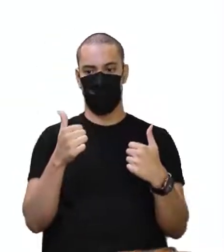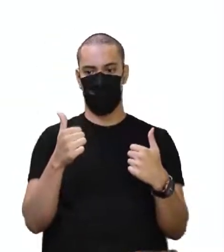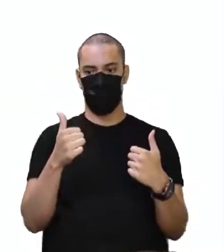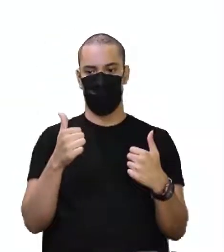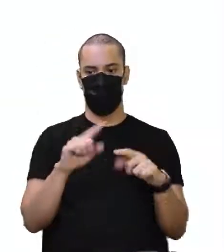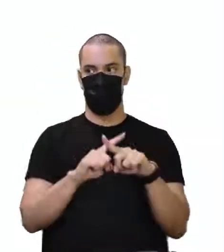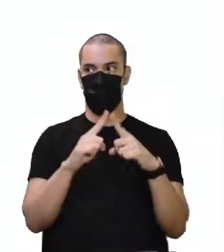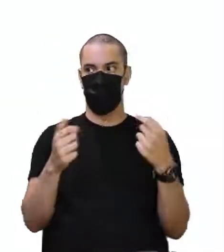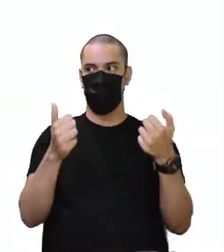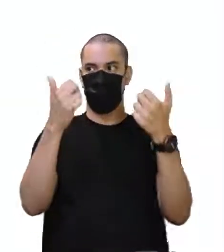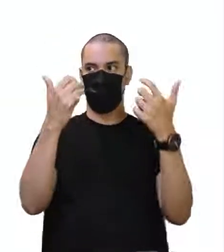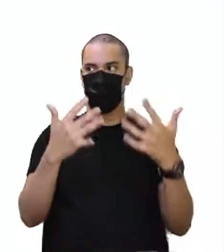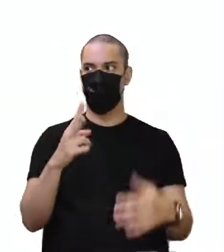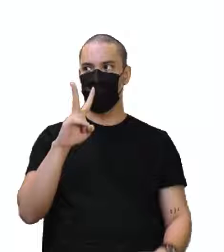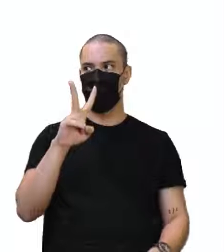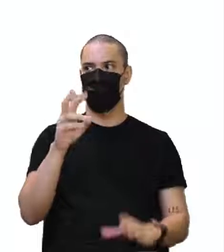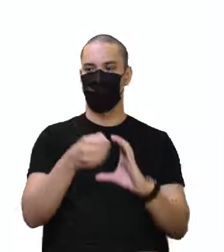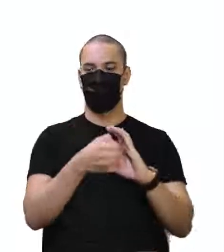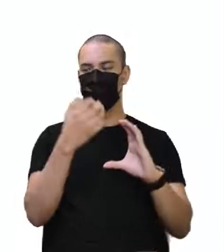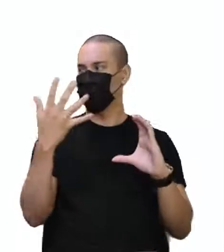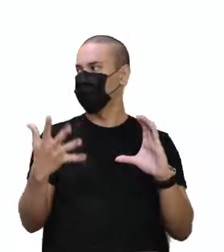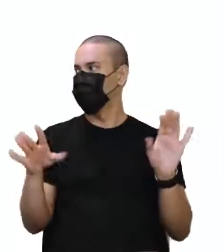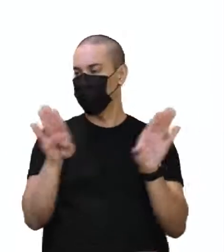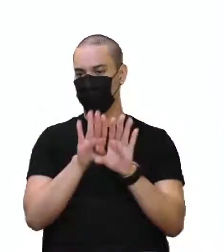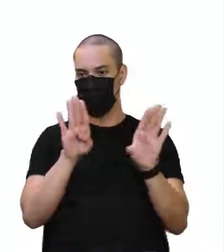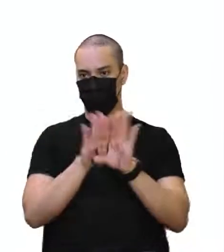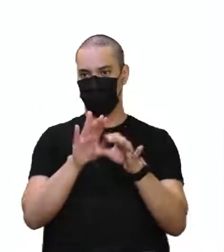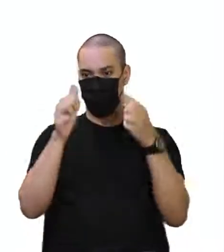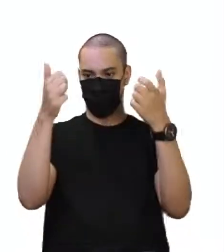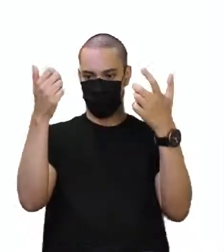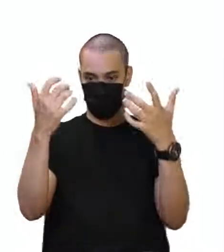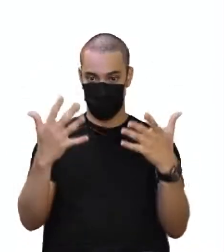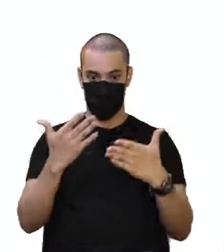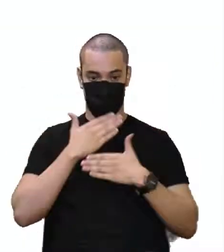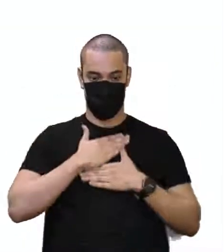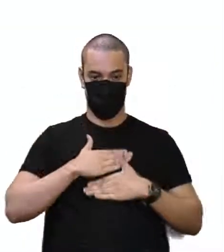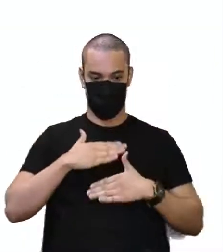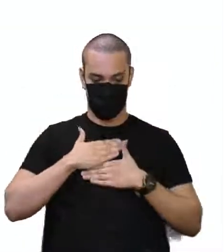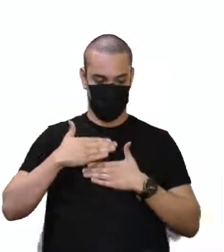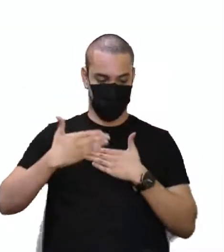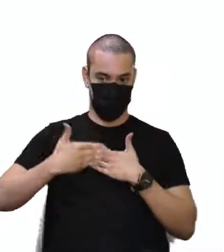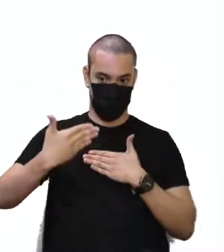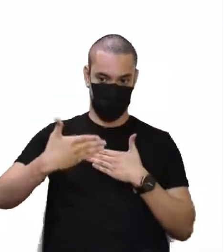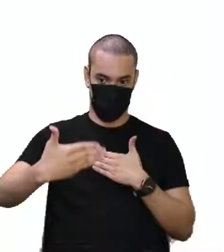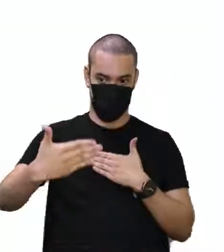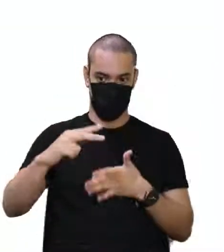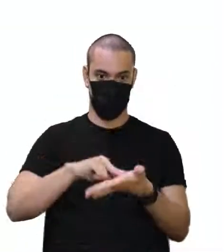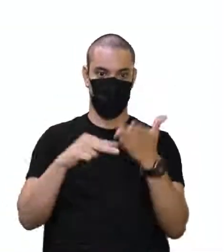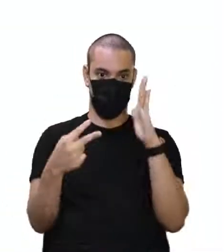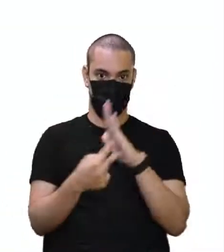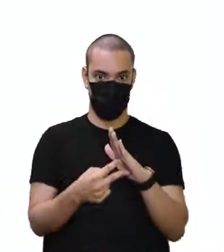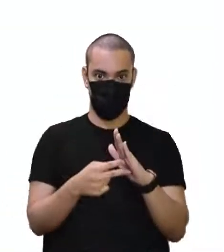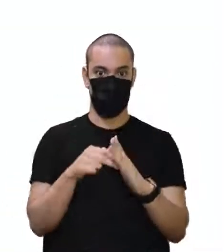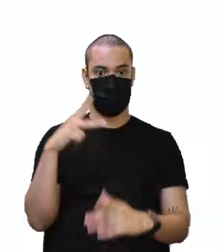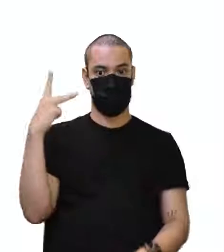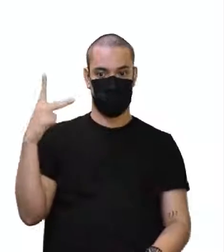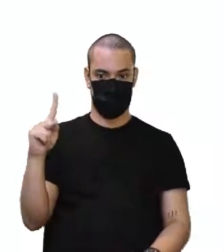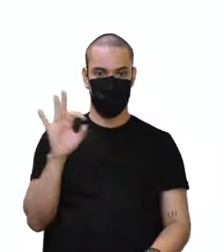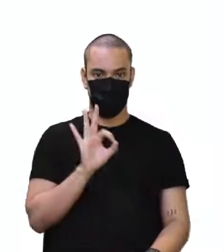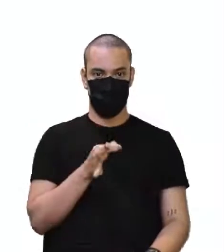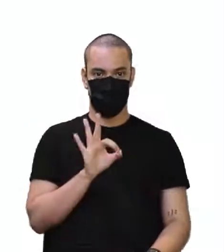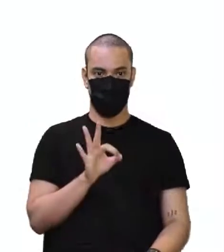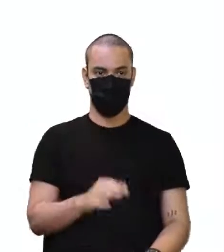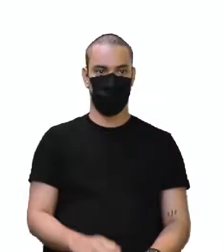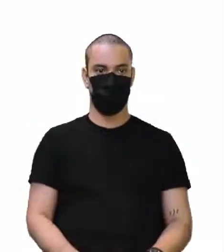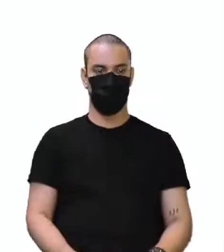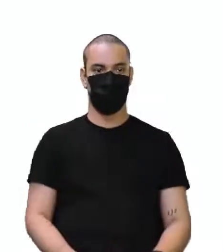está tratando aqui de duas características, a gente vai fazer bem pausadamente em relação ao quadro de Pinet, tá bom?